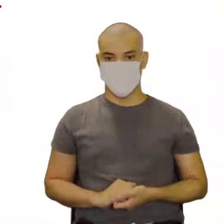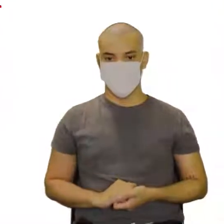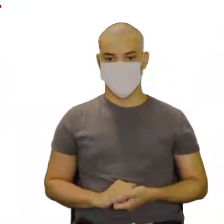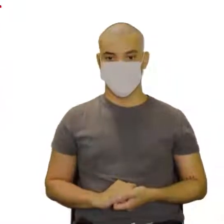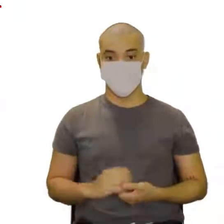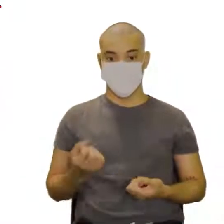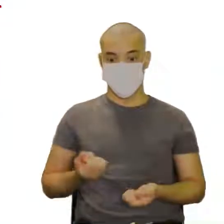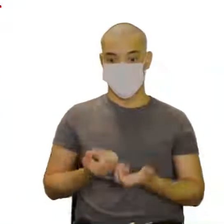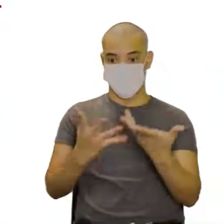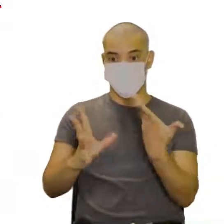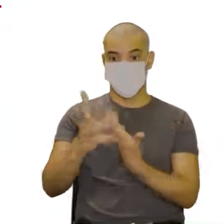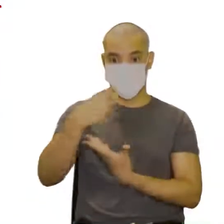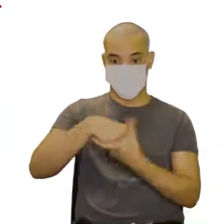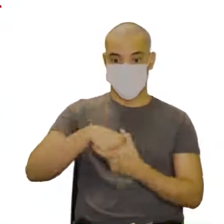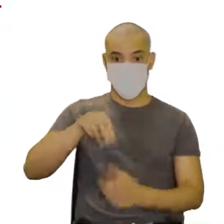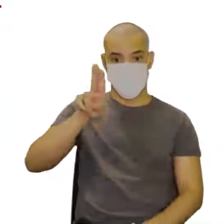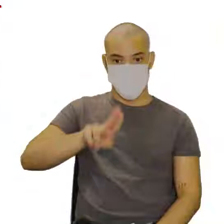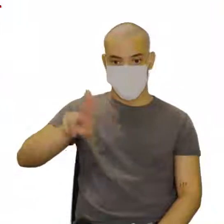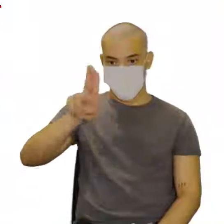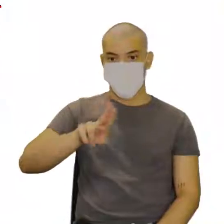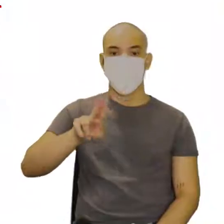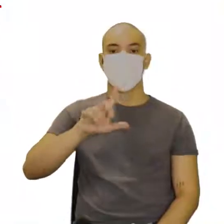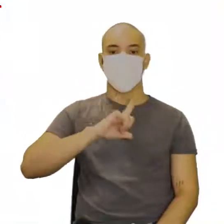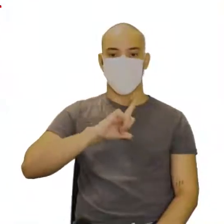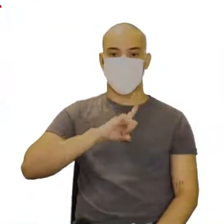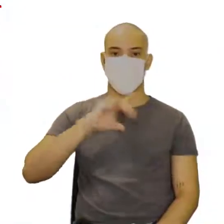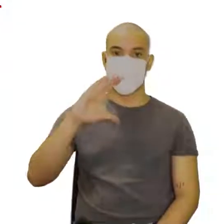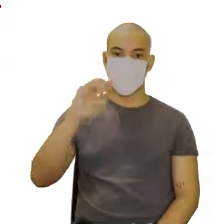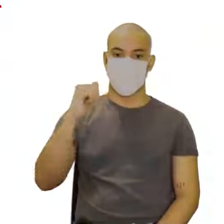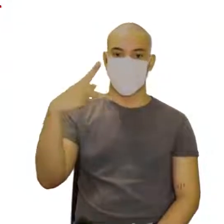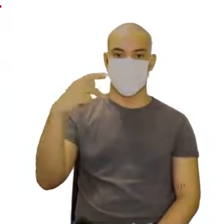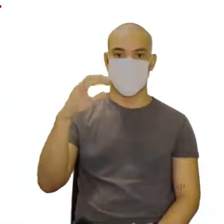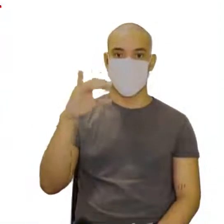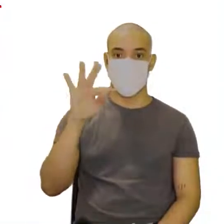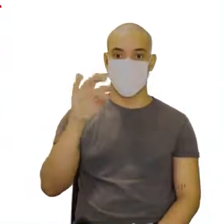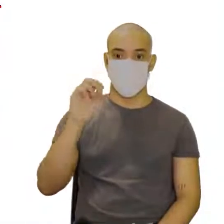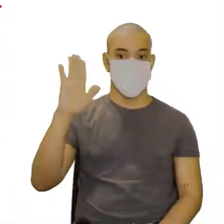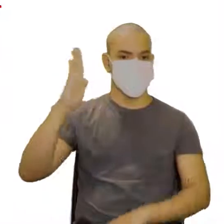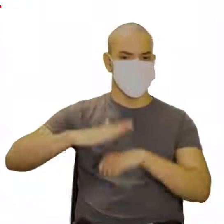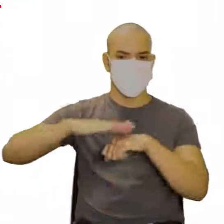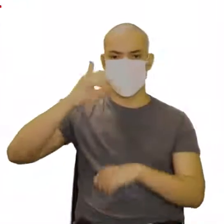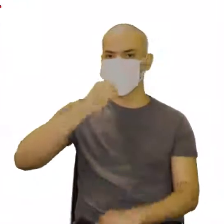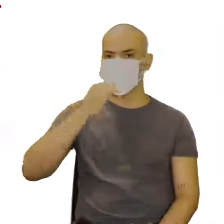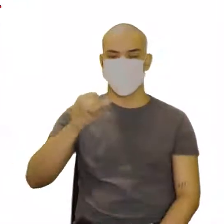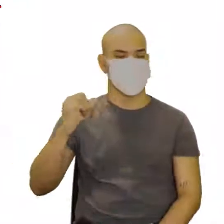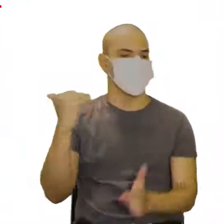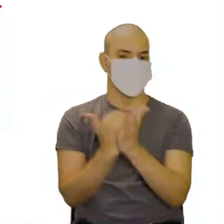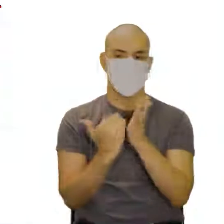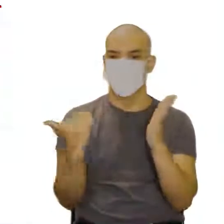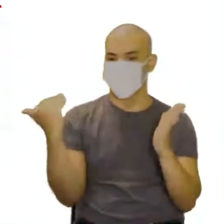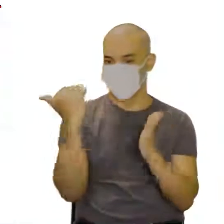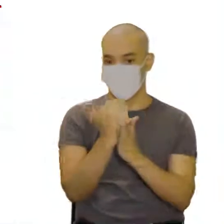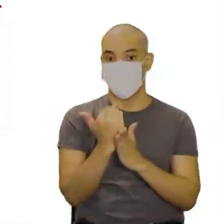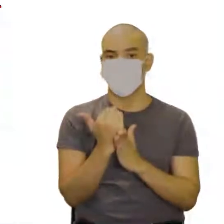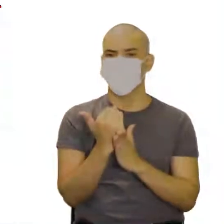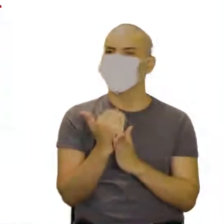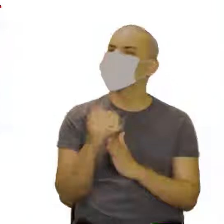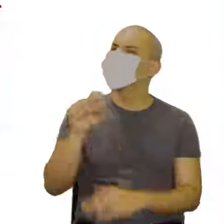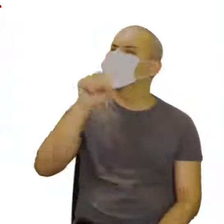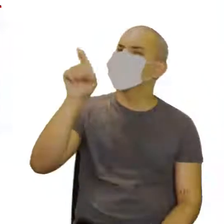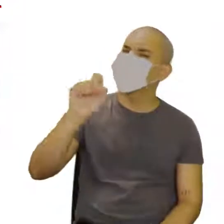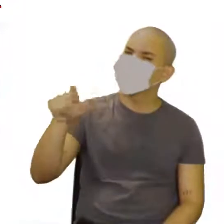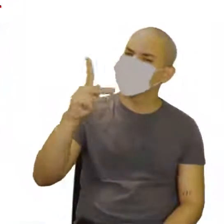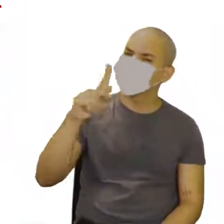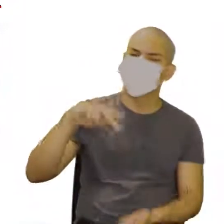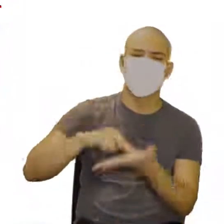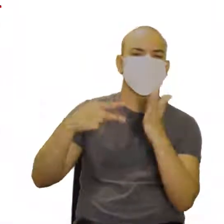cedida pelo gerador utilizado, o capacitor estará completamente carregado. Ah, professora, então quer dizer